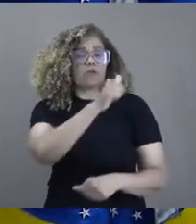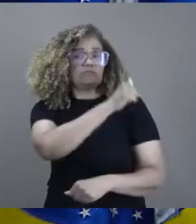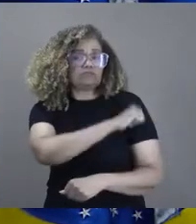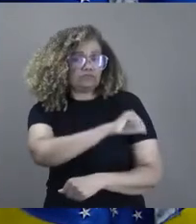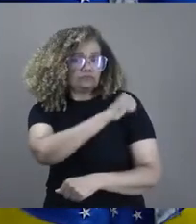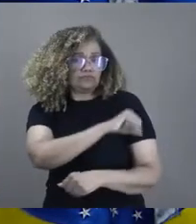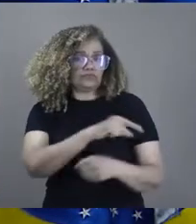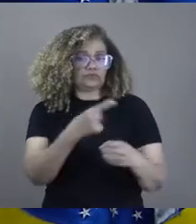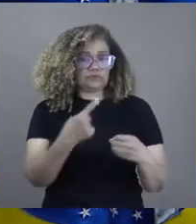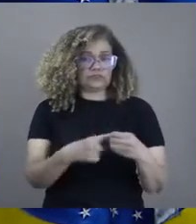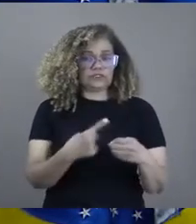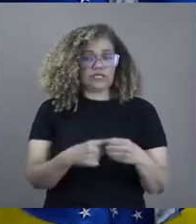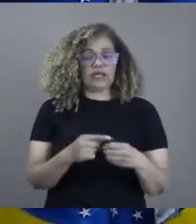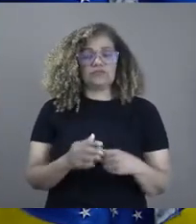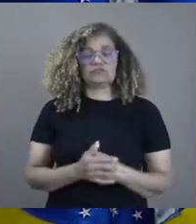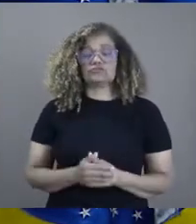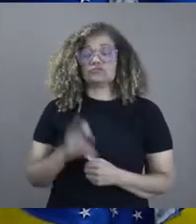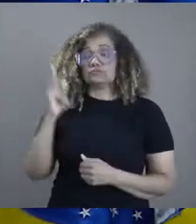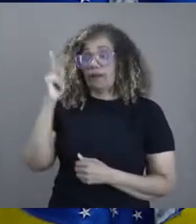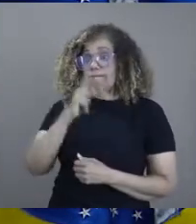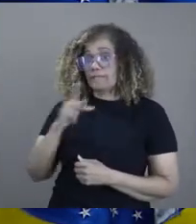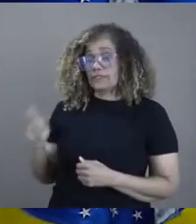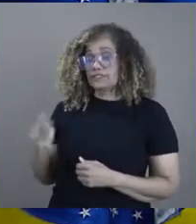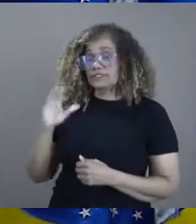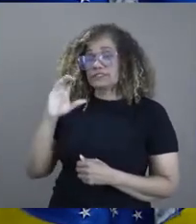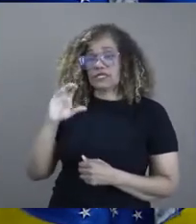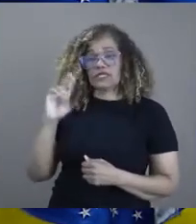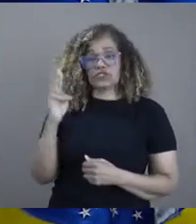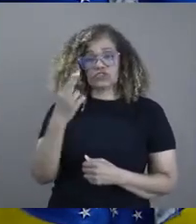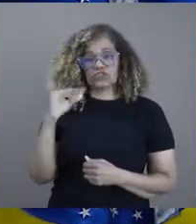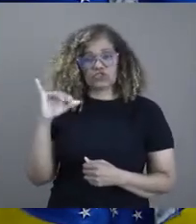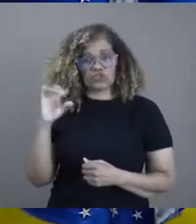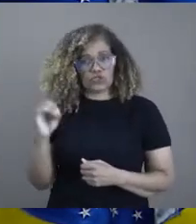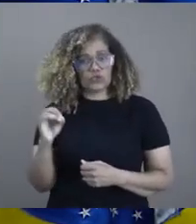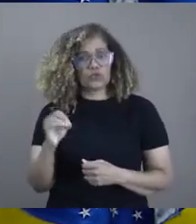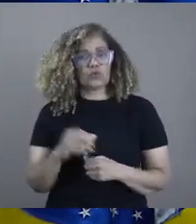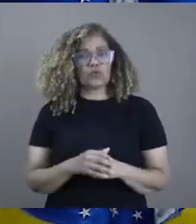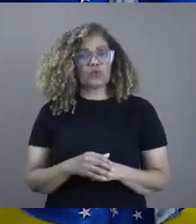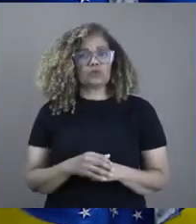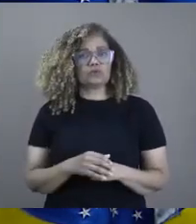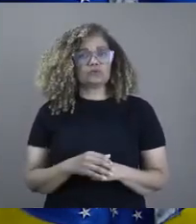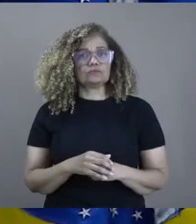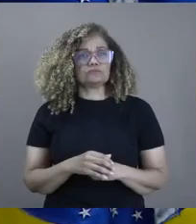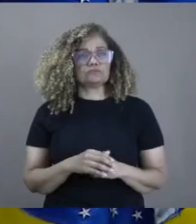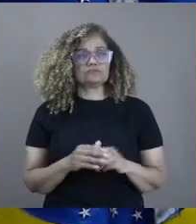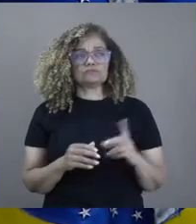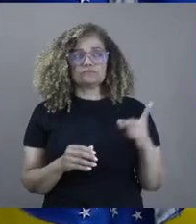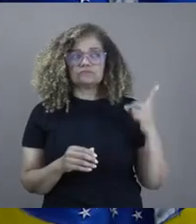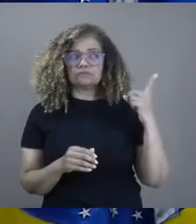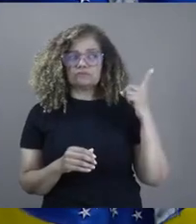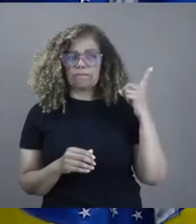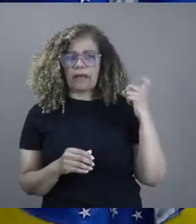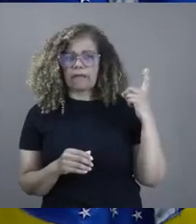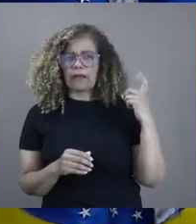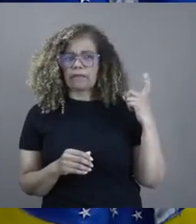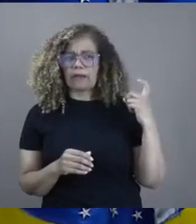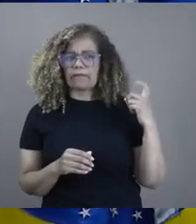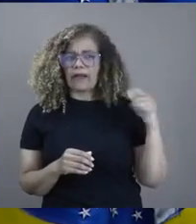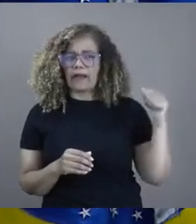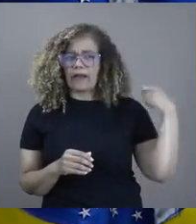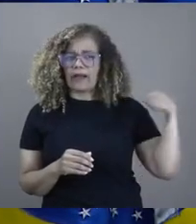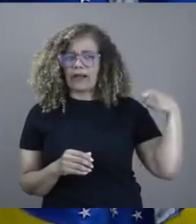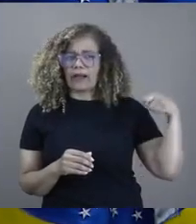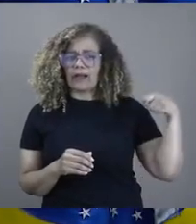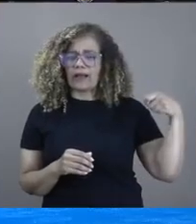Janeiro Presidente Chico para variar Cajuru ouviu a campainha mas durou só 30